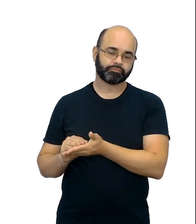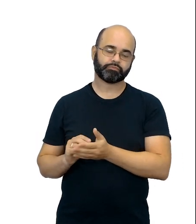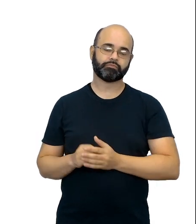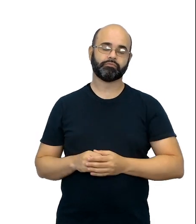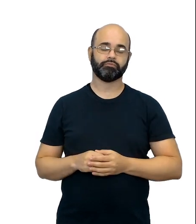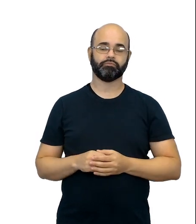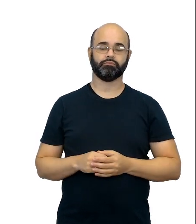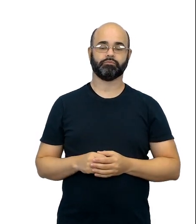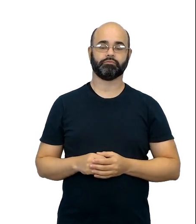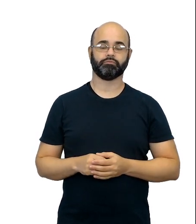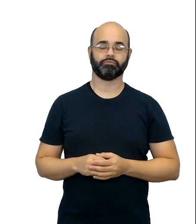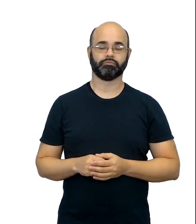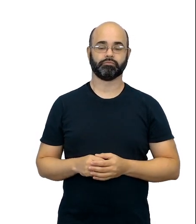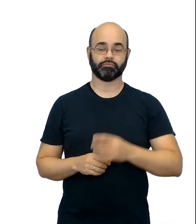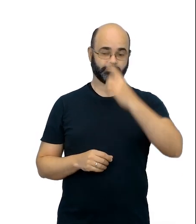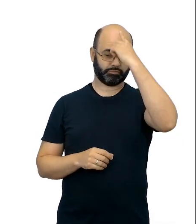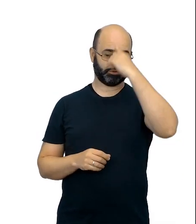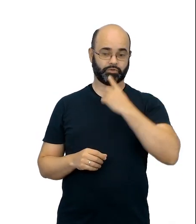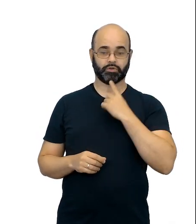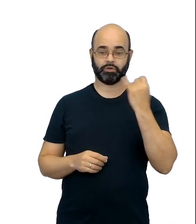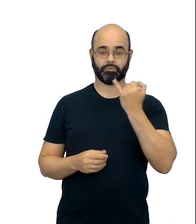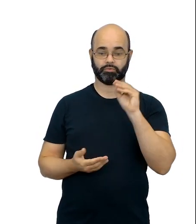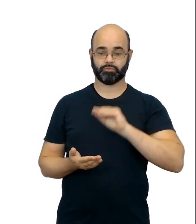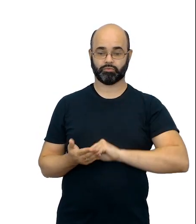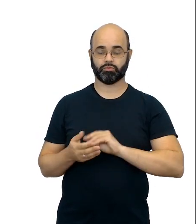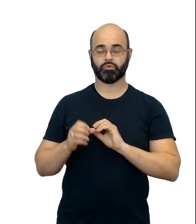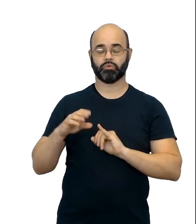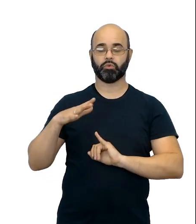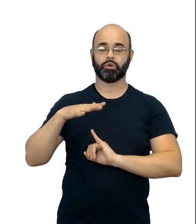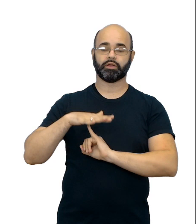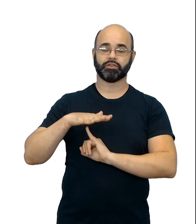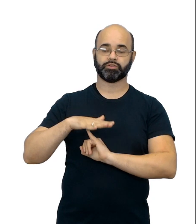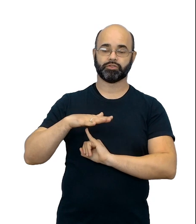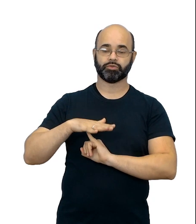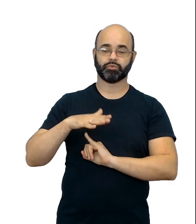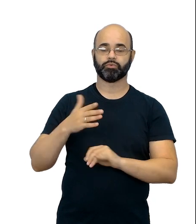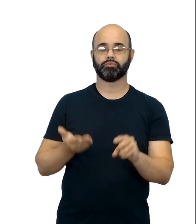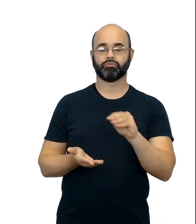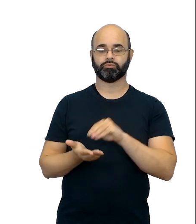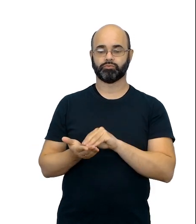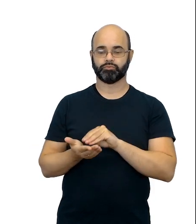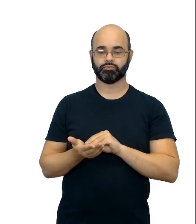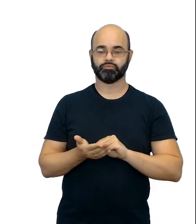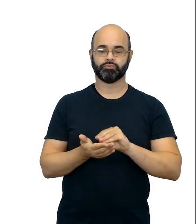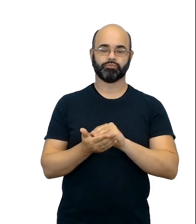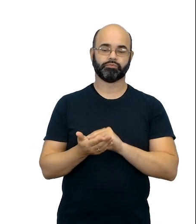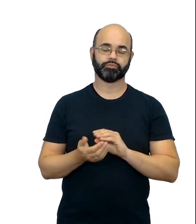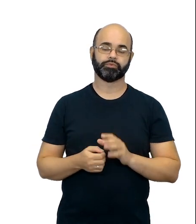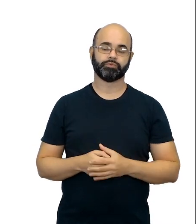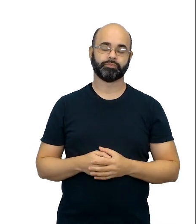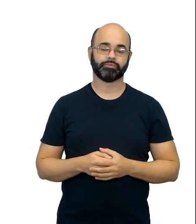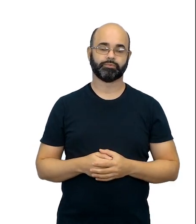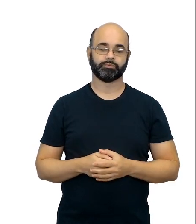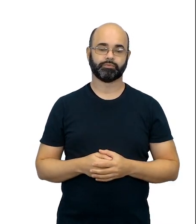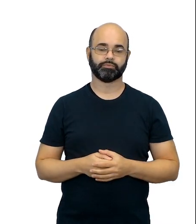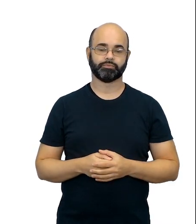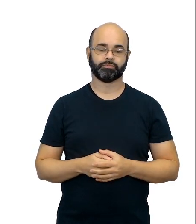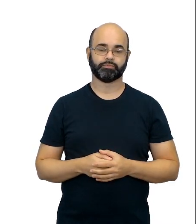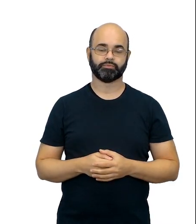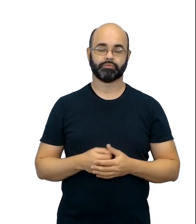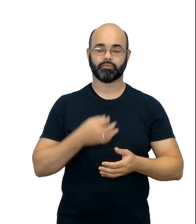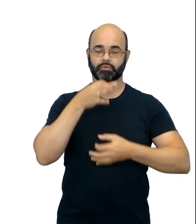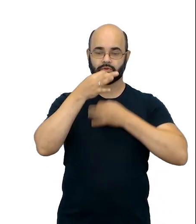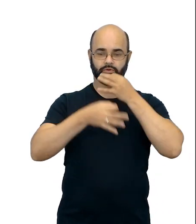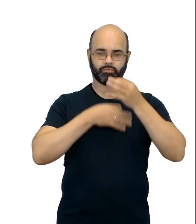personalidades importantes, por meio de institutos que podem trazer ali um sentido de verdade, de ter argumentos